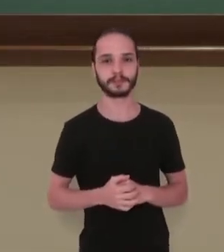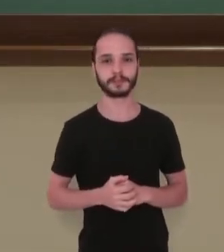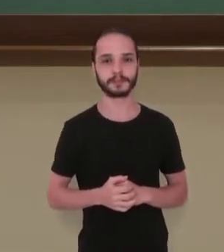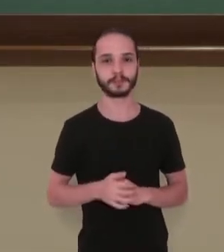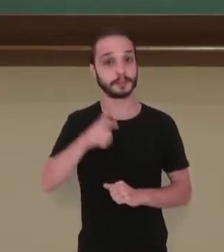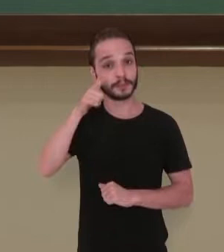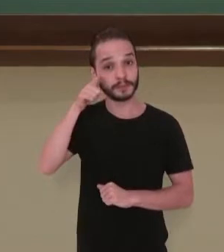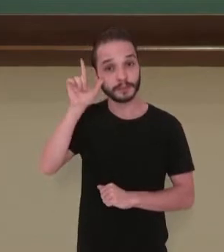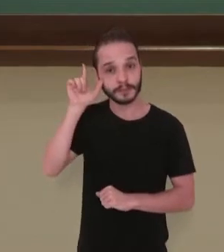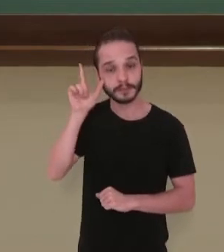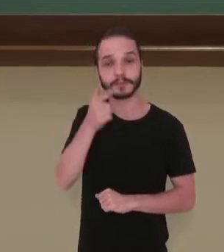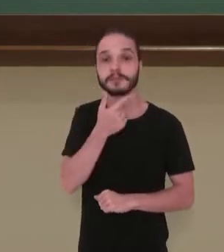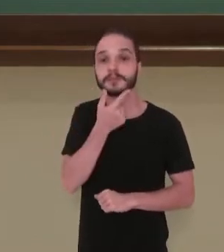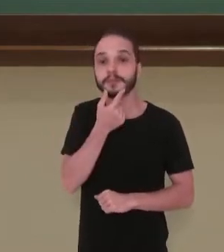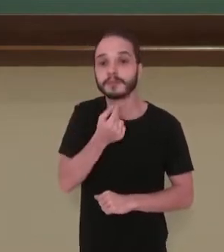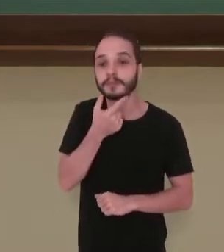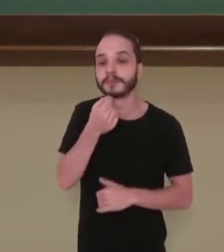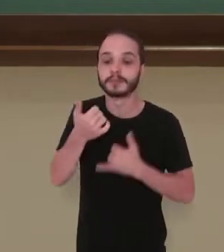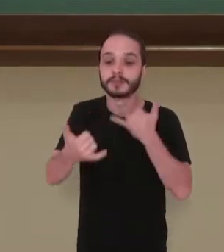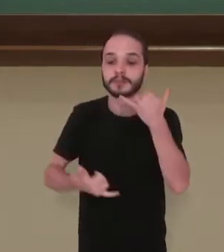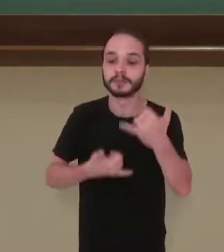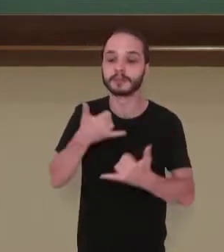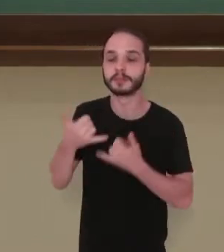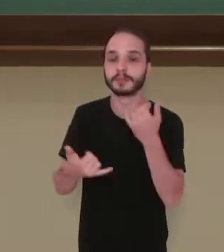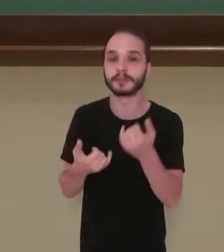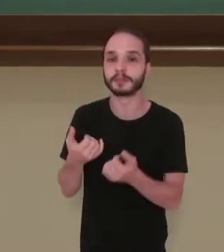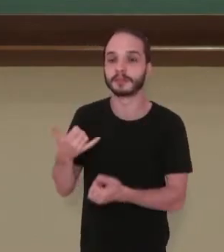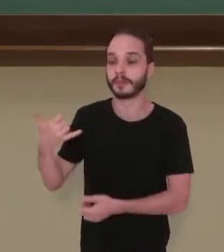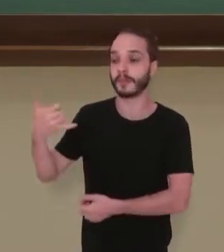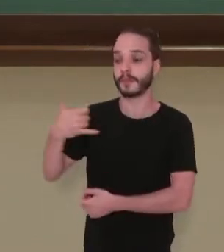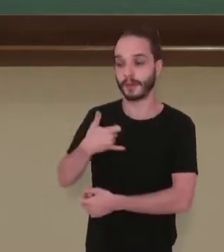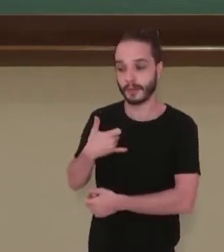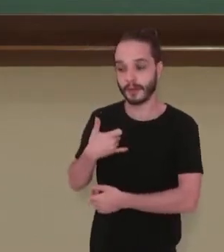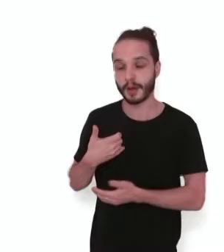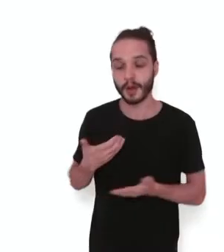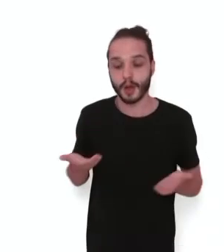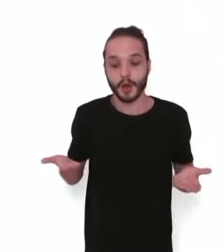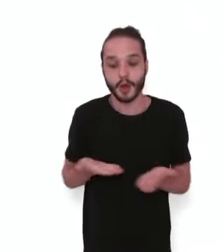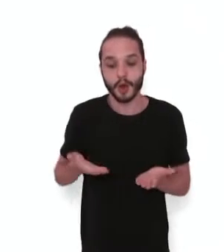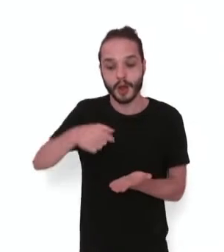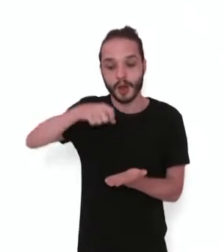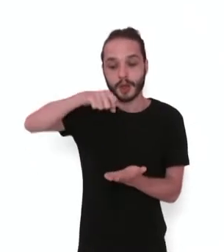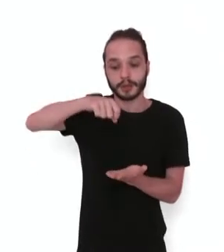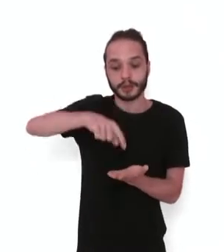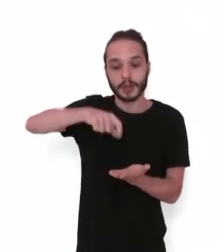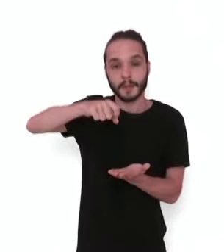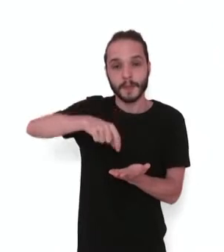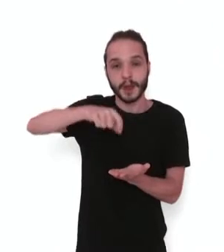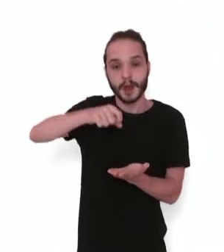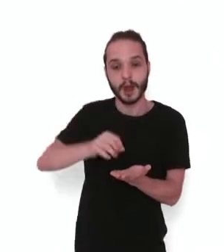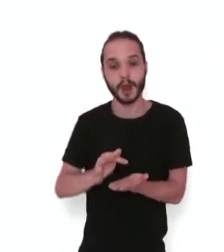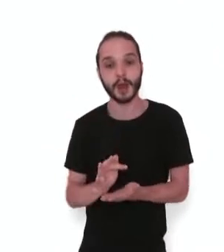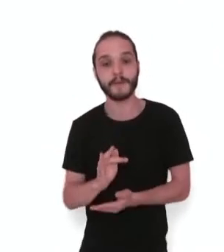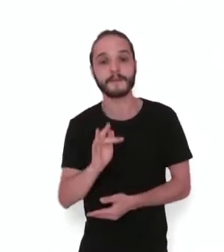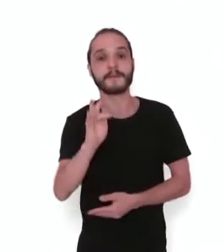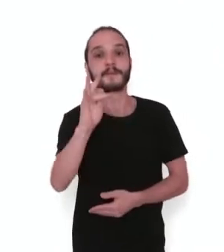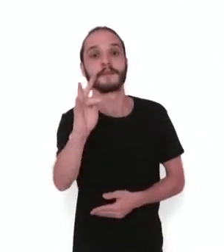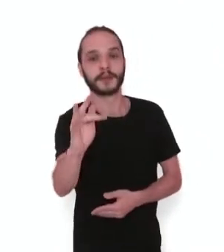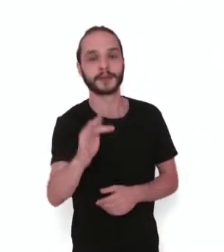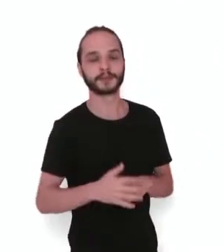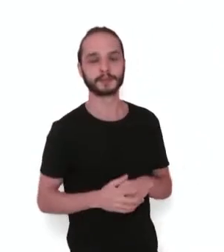Ontem, um menino que brincava me falou, hoje é a semente do amanhã. Nesta